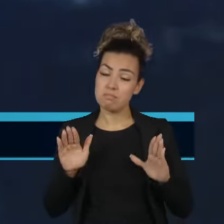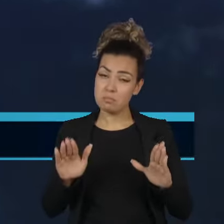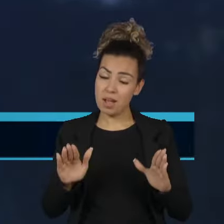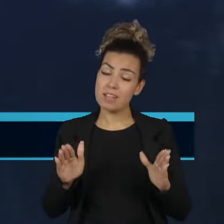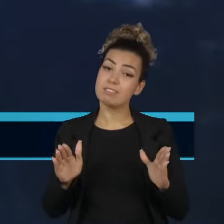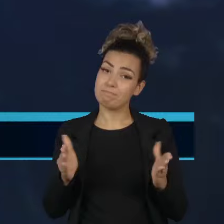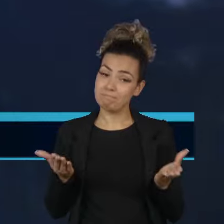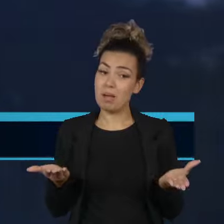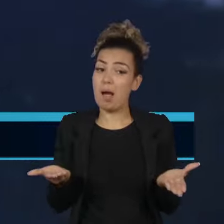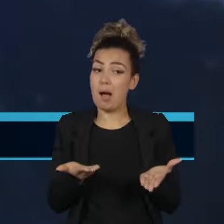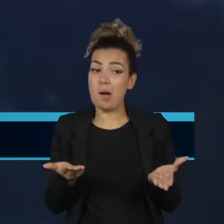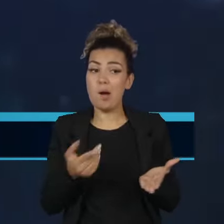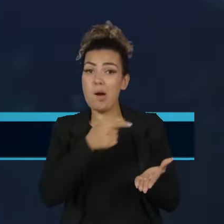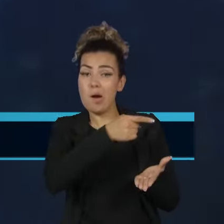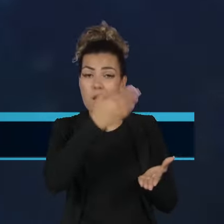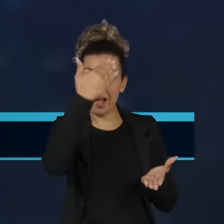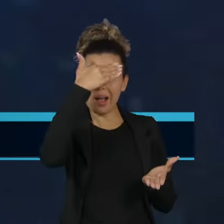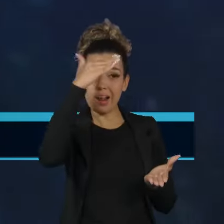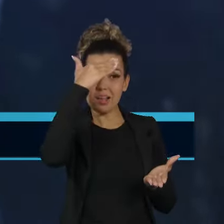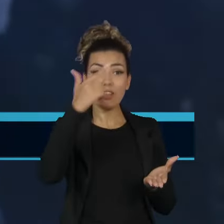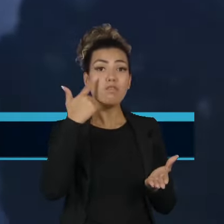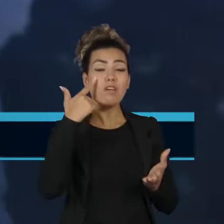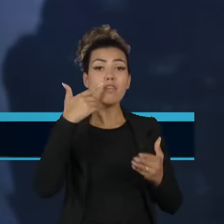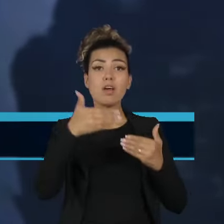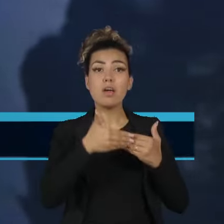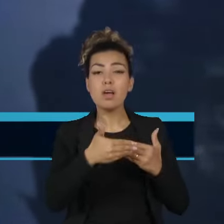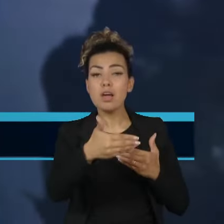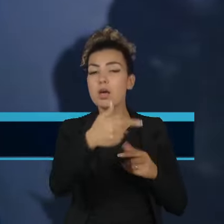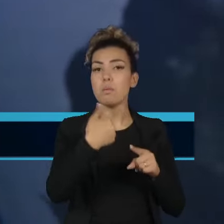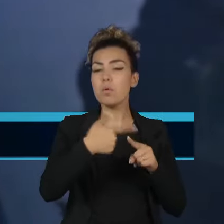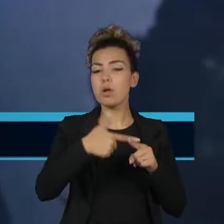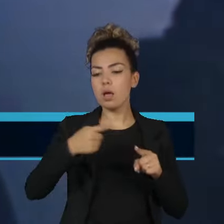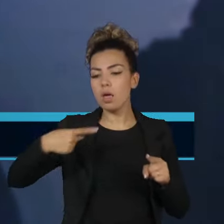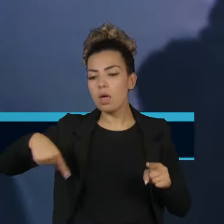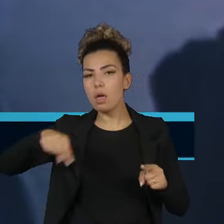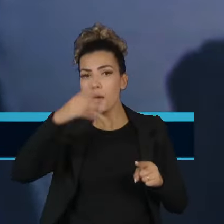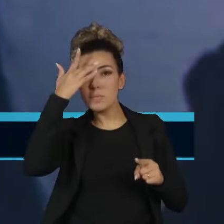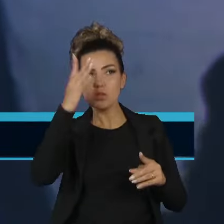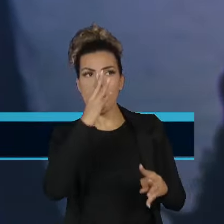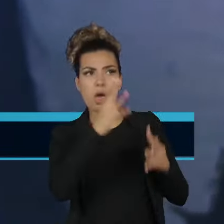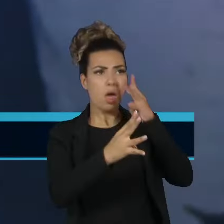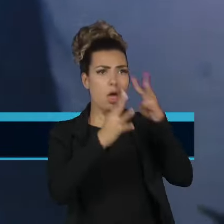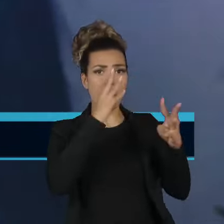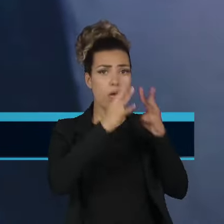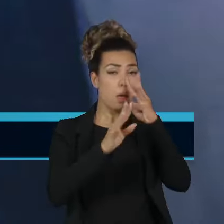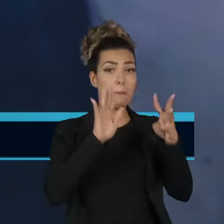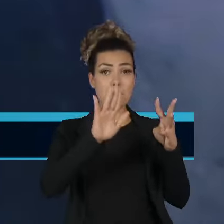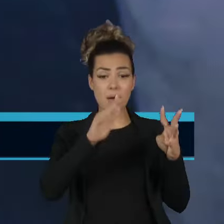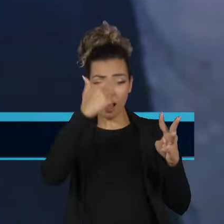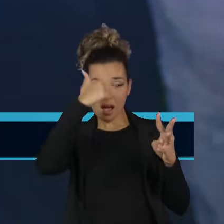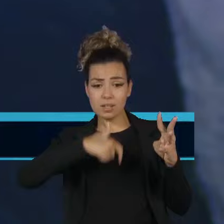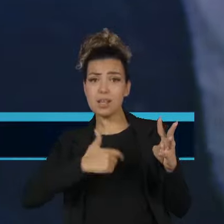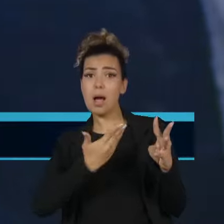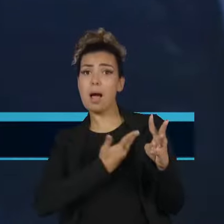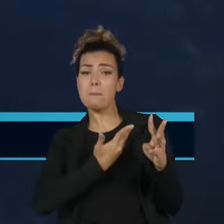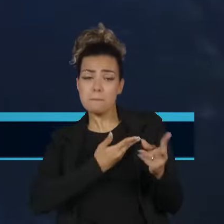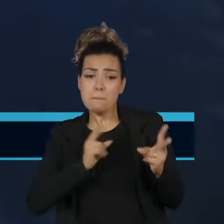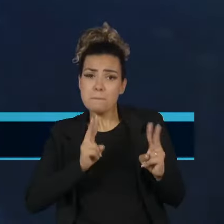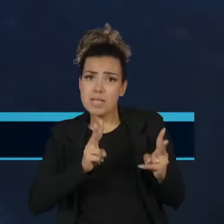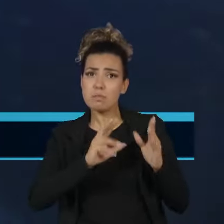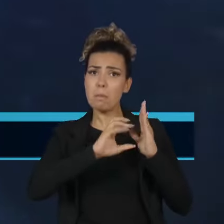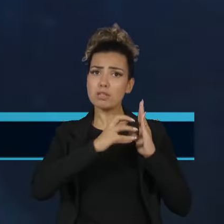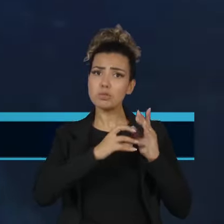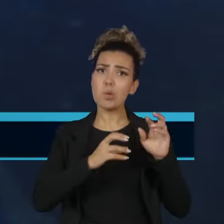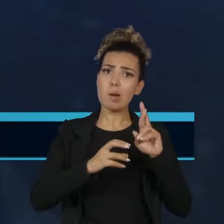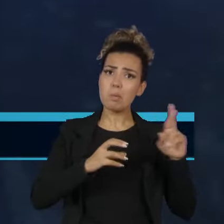que lidar cada vez mais com o chamado fogo amigo, quando as acusações partem dos próprios integrantes do Partido Republicano. A